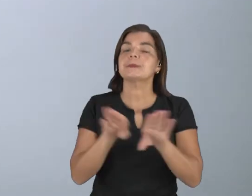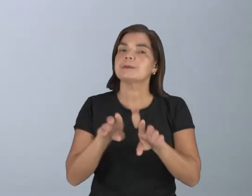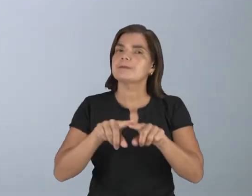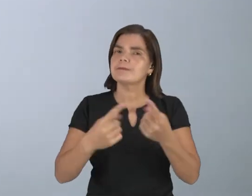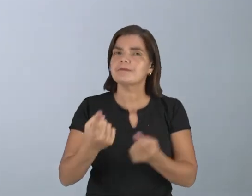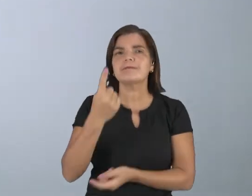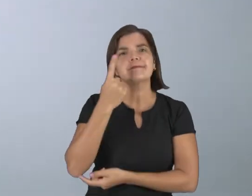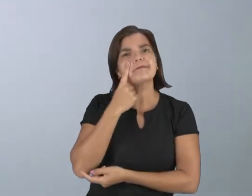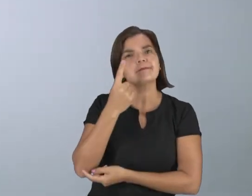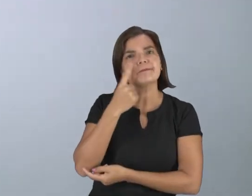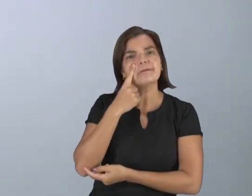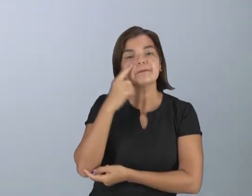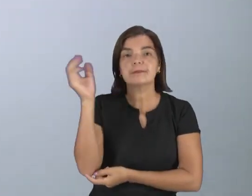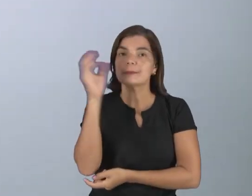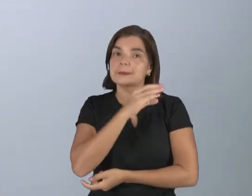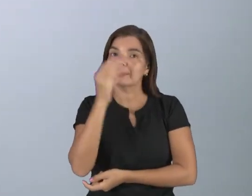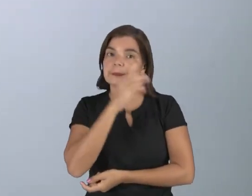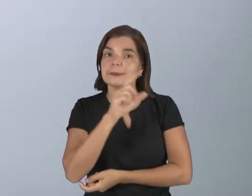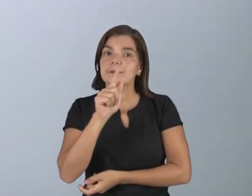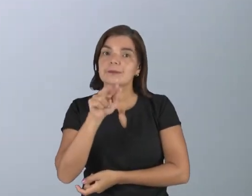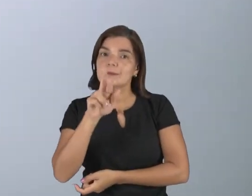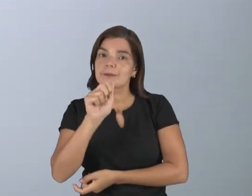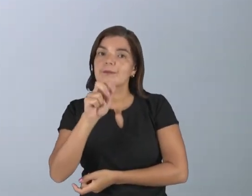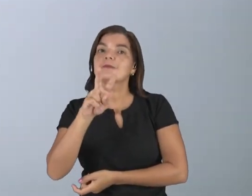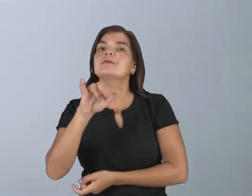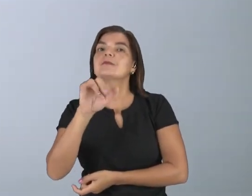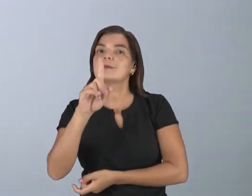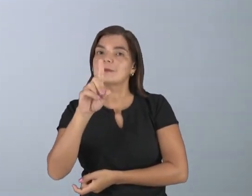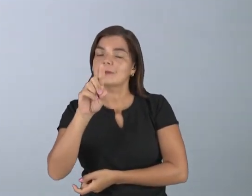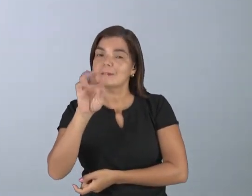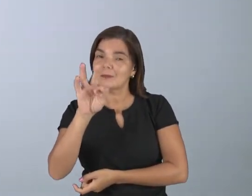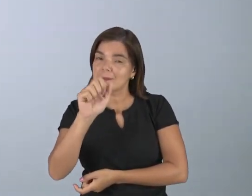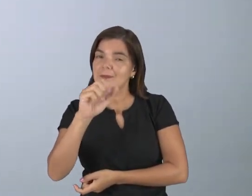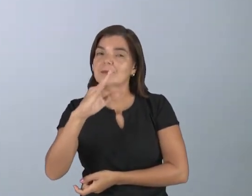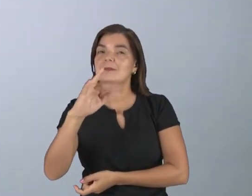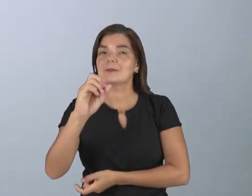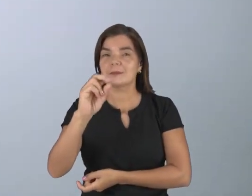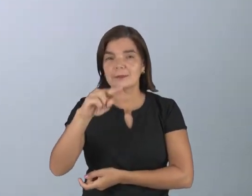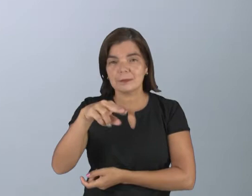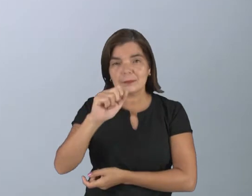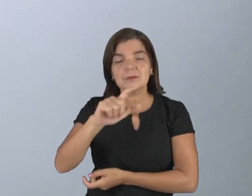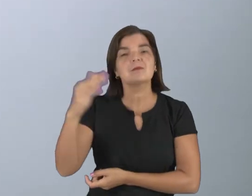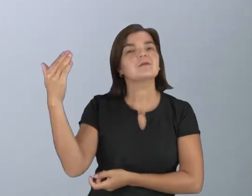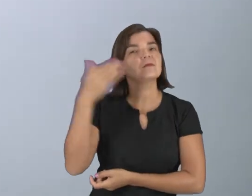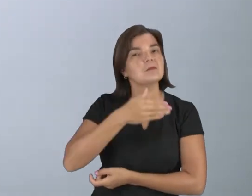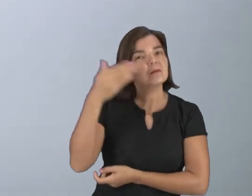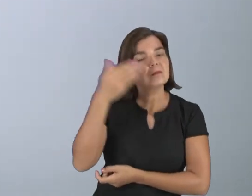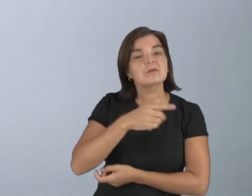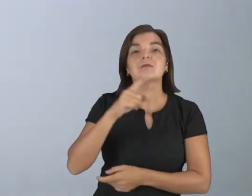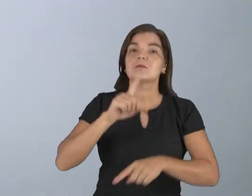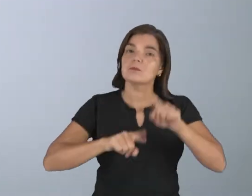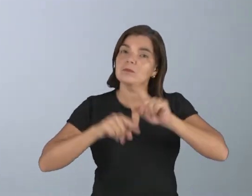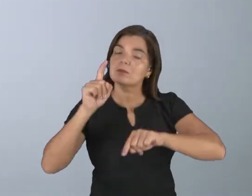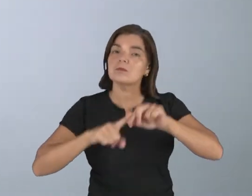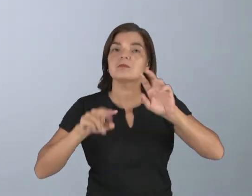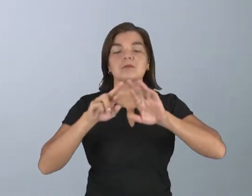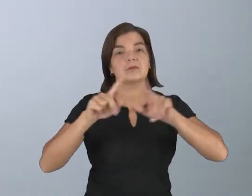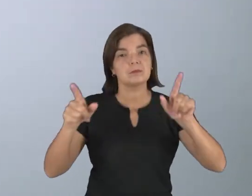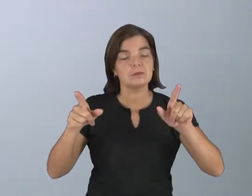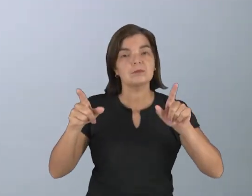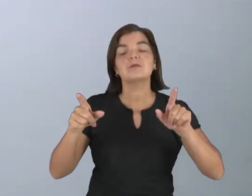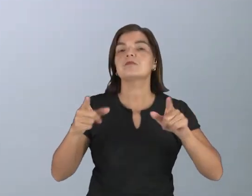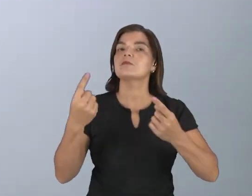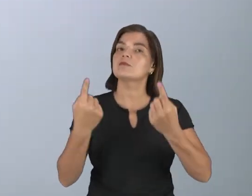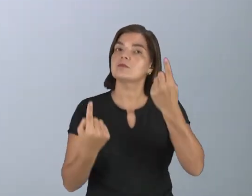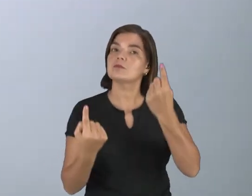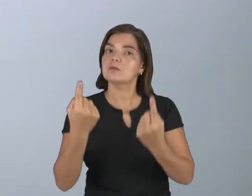tu já lembra que a aceleração gravitacional ela é uma constante, se a gente está fazendo um experimento com materiais diferentes, mas